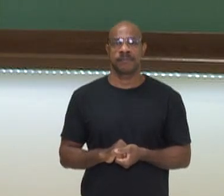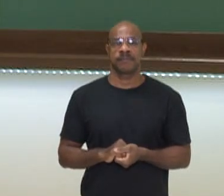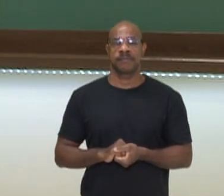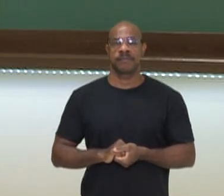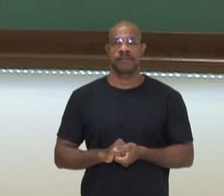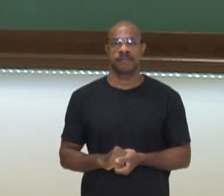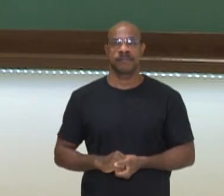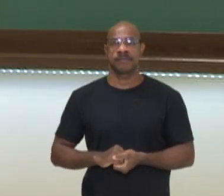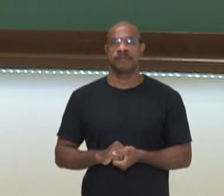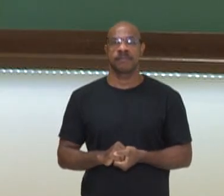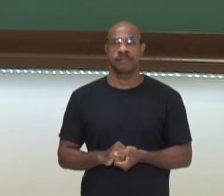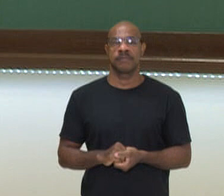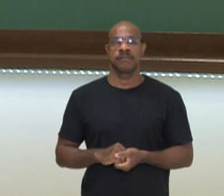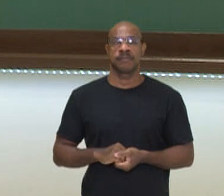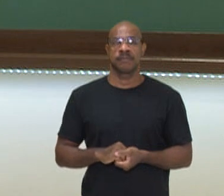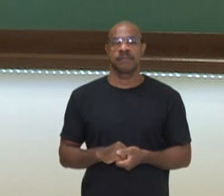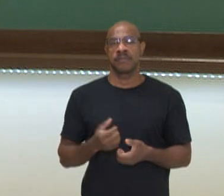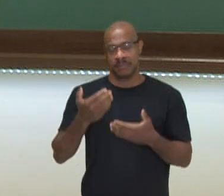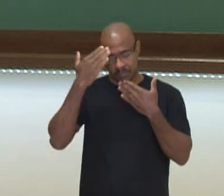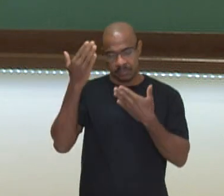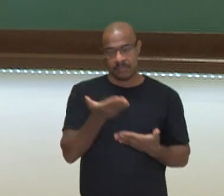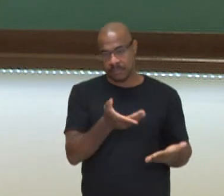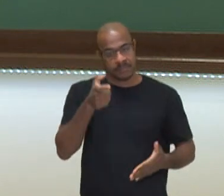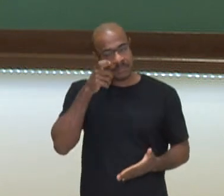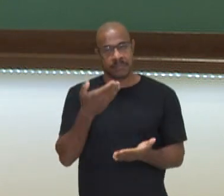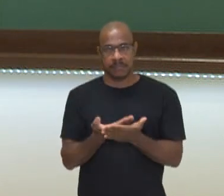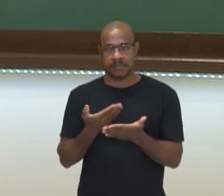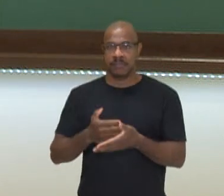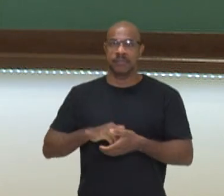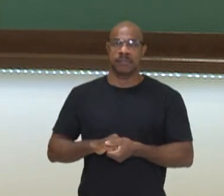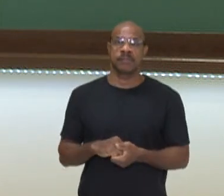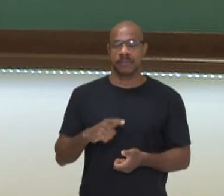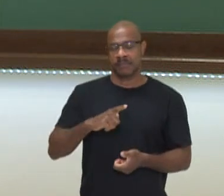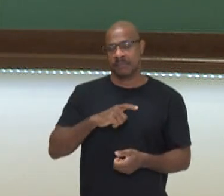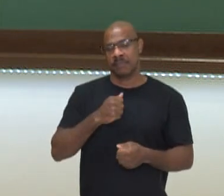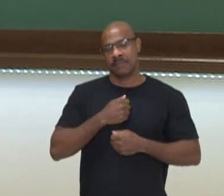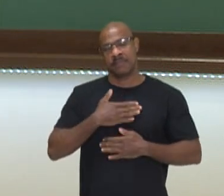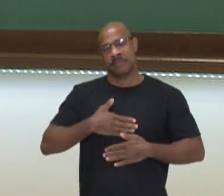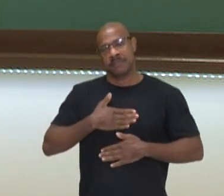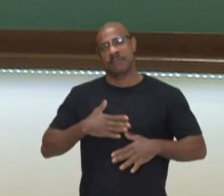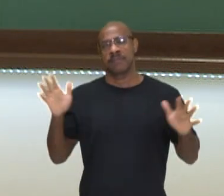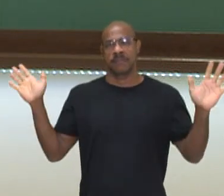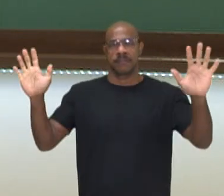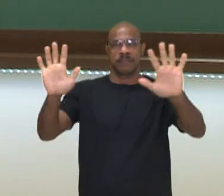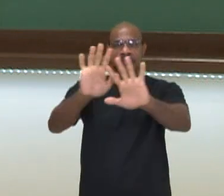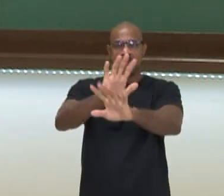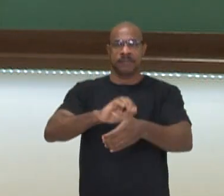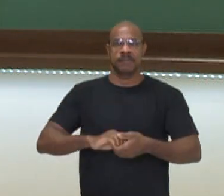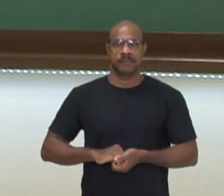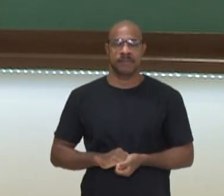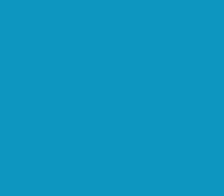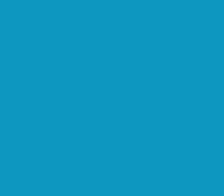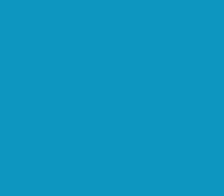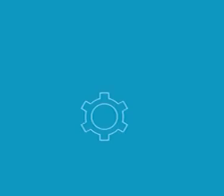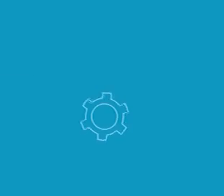much for being here with me. Muito obrigado por assistirem. Espero que tenham gostado. Até logo. Bye, bye.